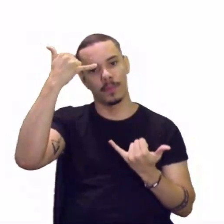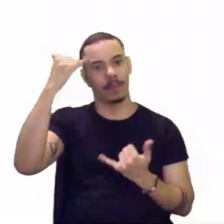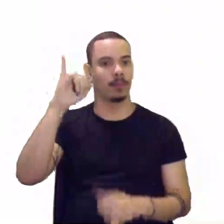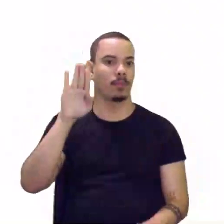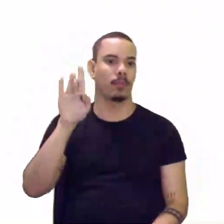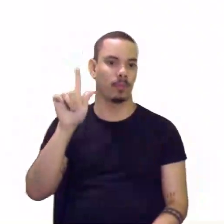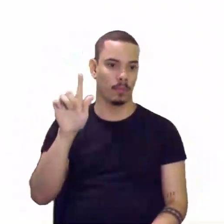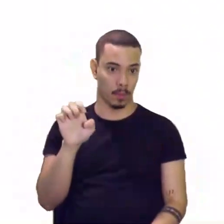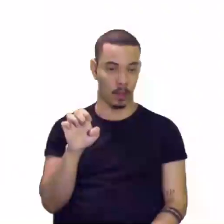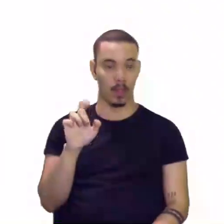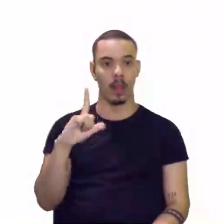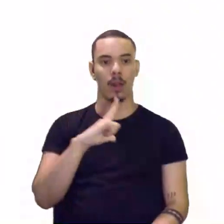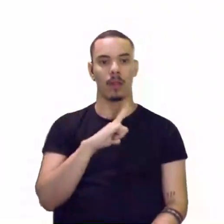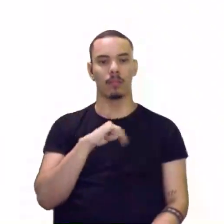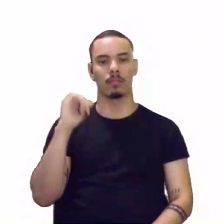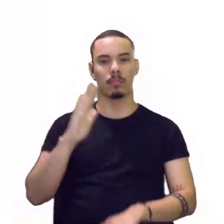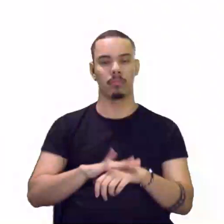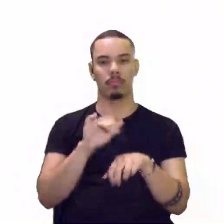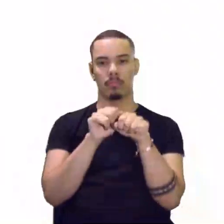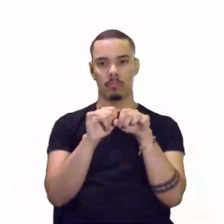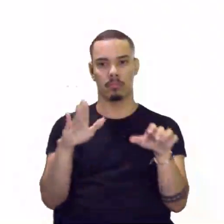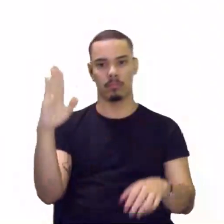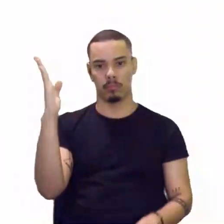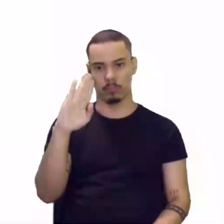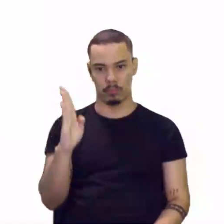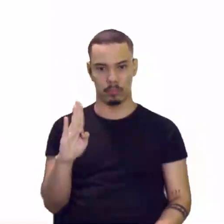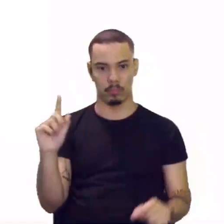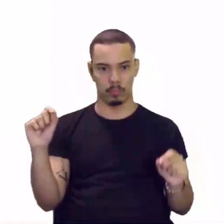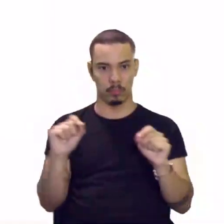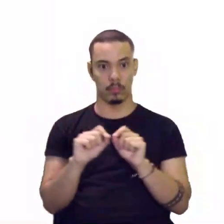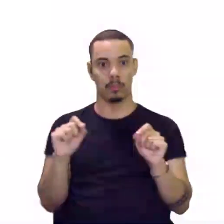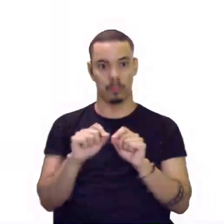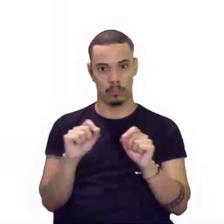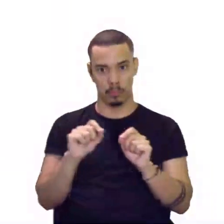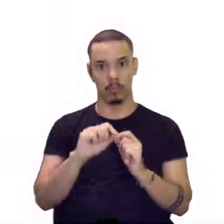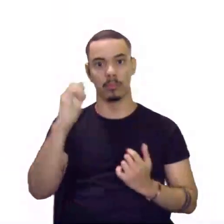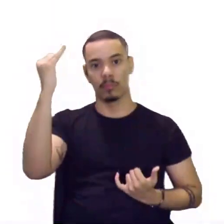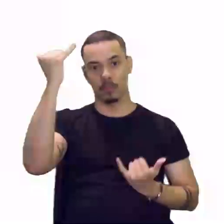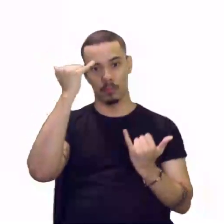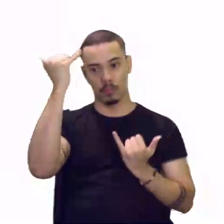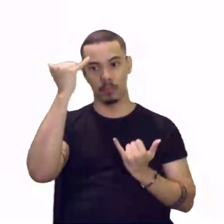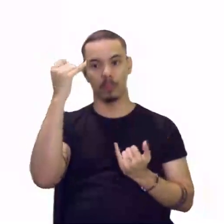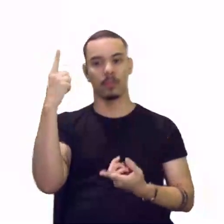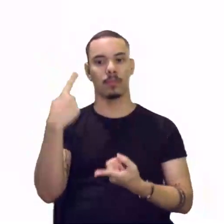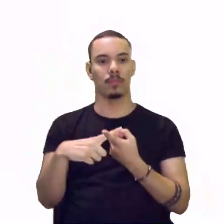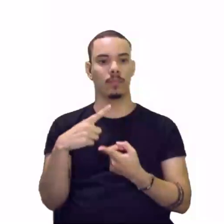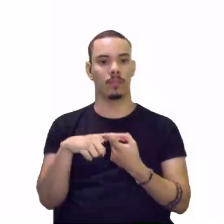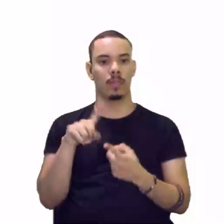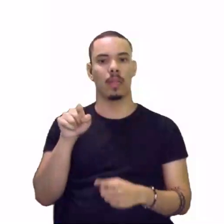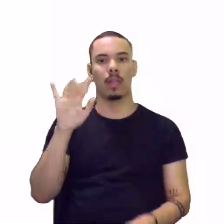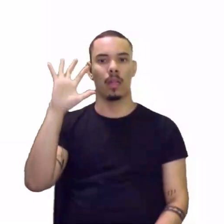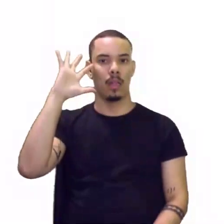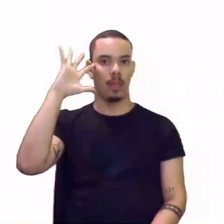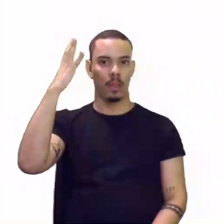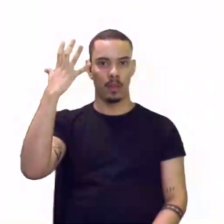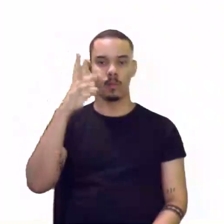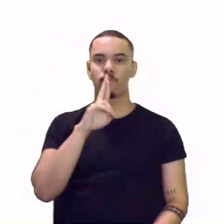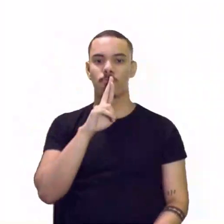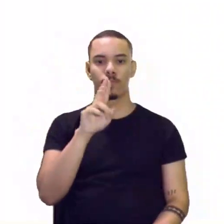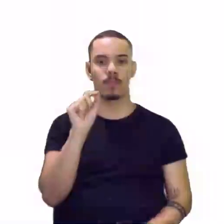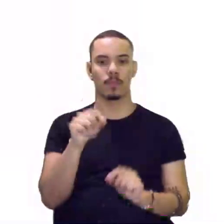regional mais difundida no Brasil é aquela realizada pelo IBGE. A divisão regional é resultado de